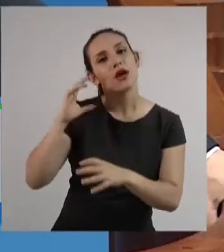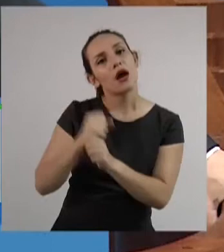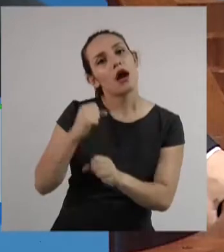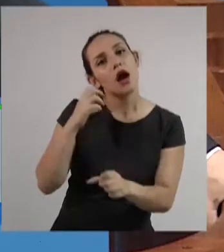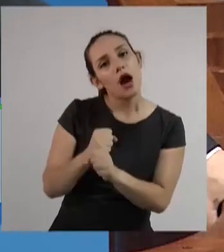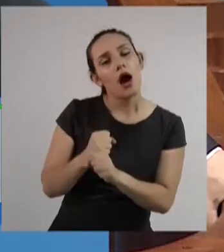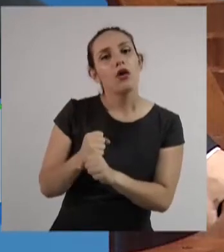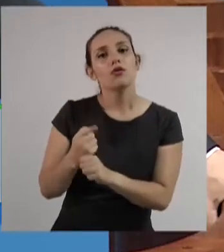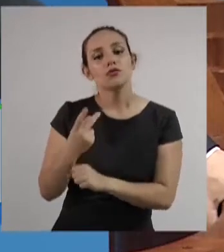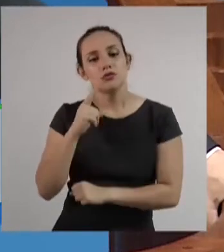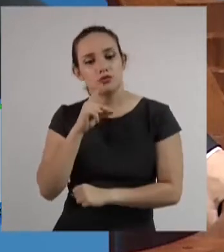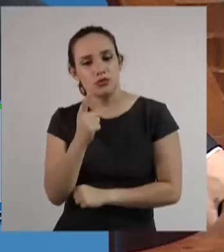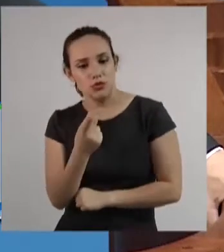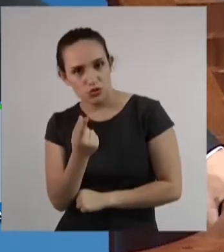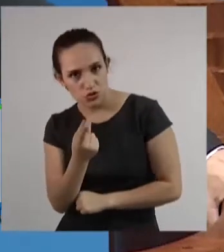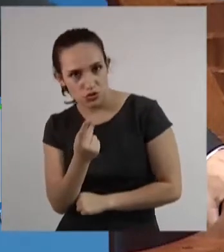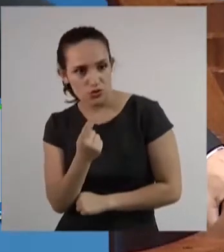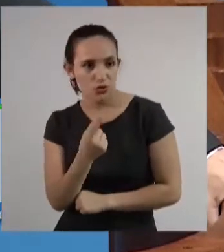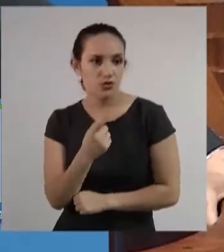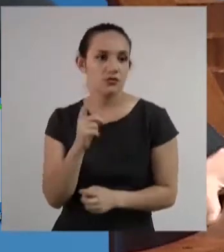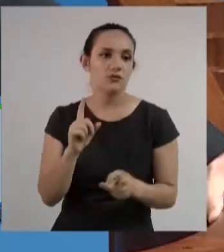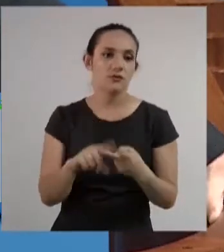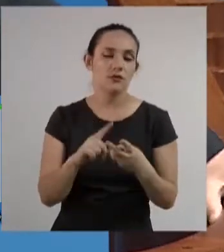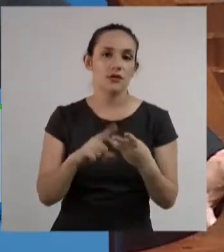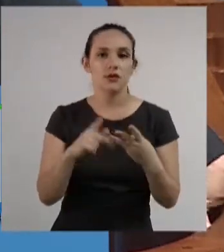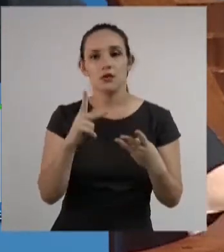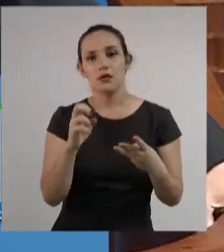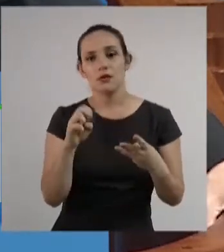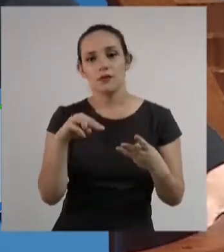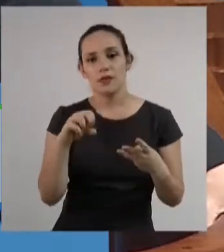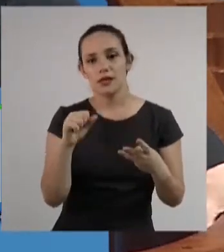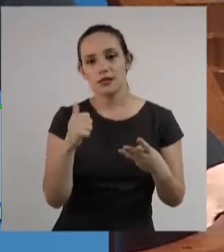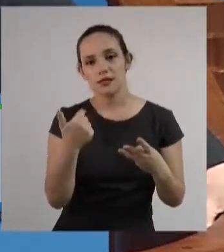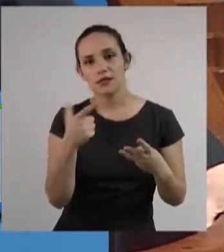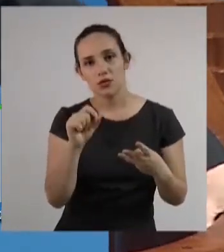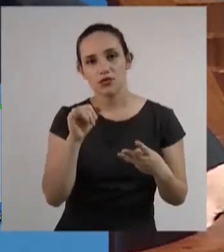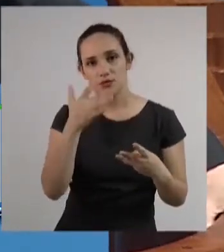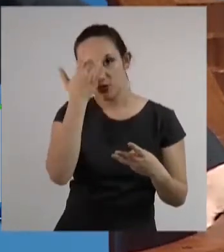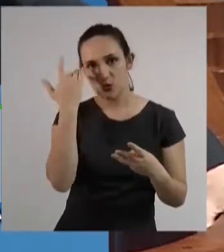da aposentadoria, etc, etc. Pensão também por morte.